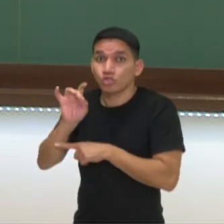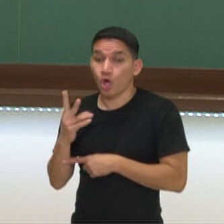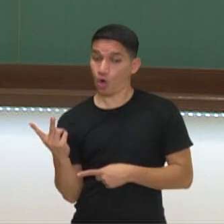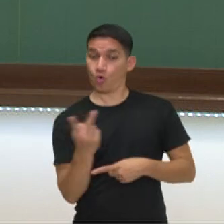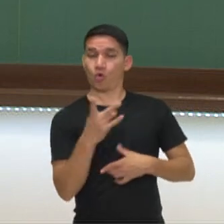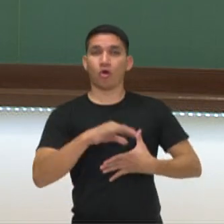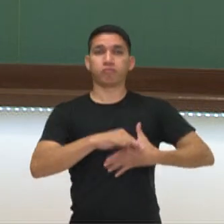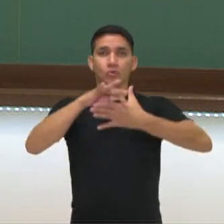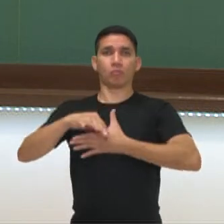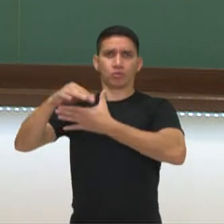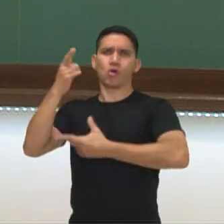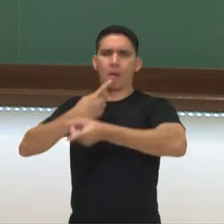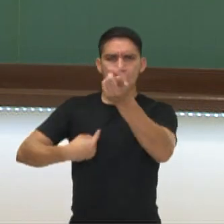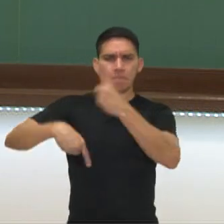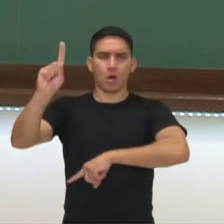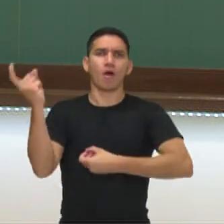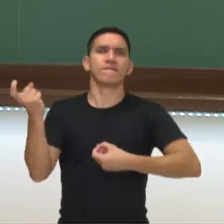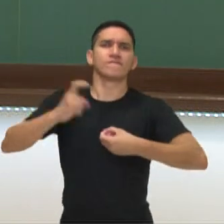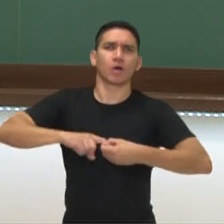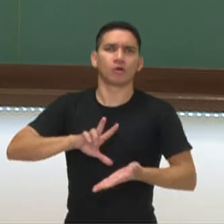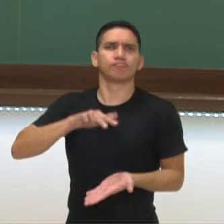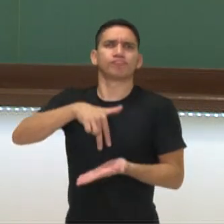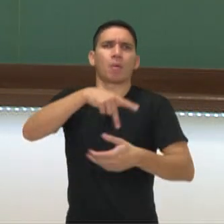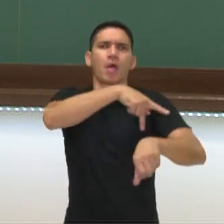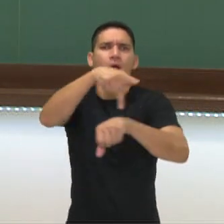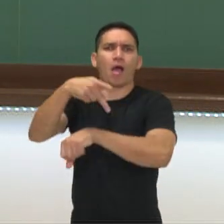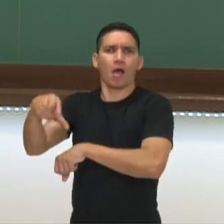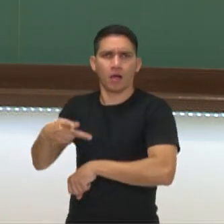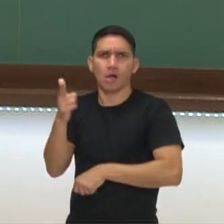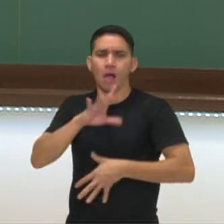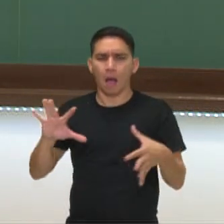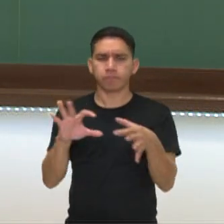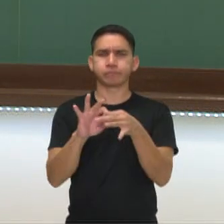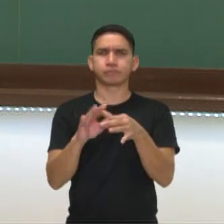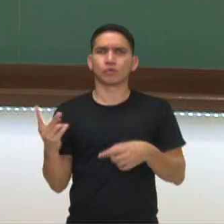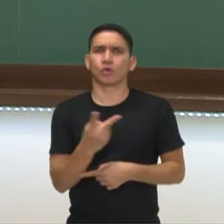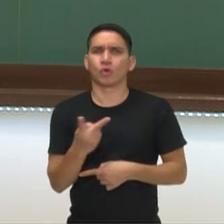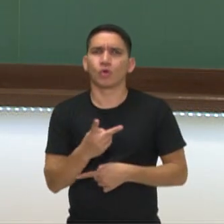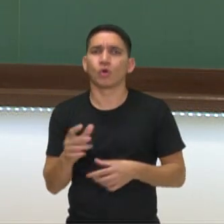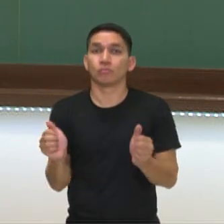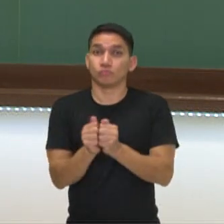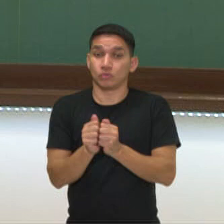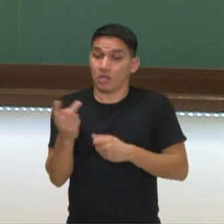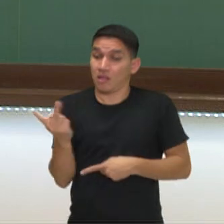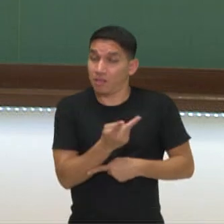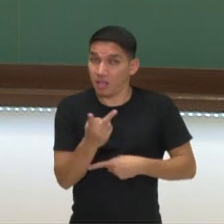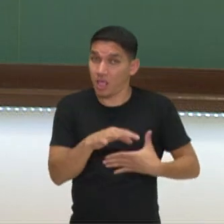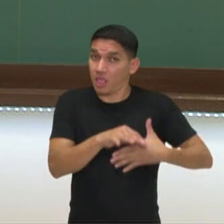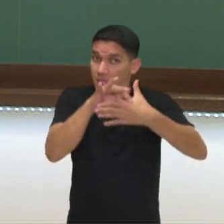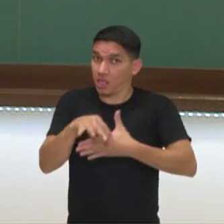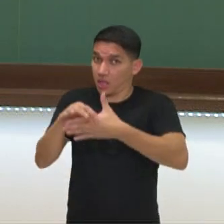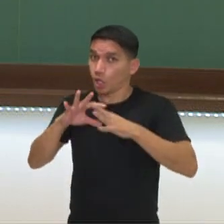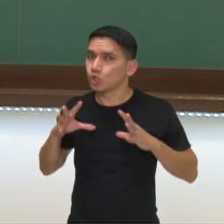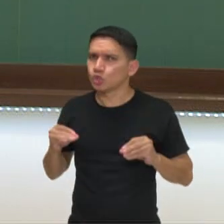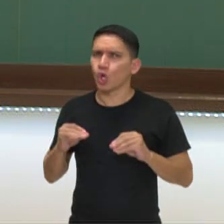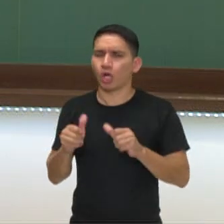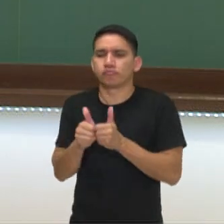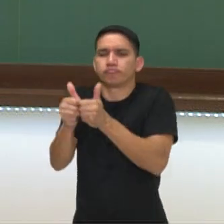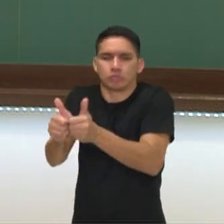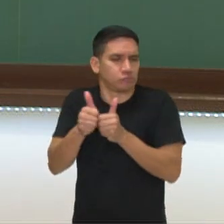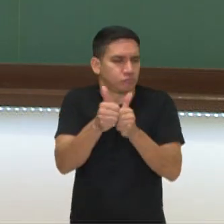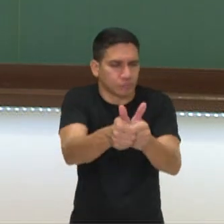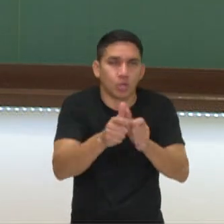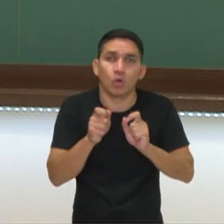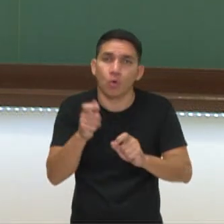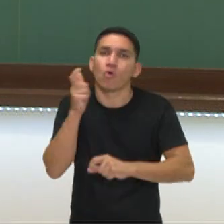capazes de reerguer seus países. Então, a construção de uma união em torno deles, todos em torno deles, para que